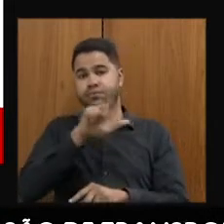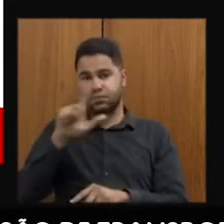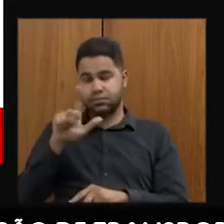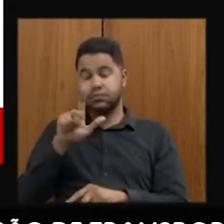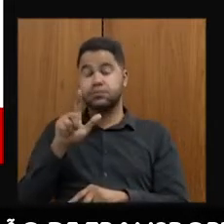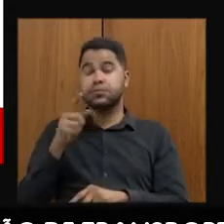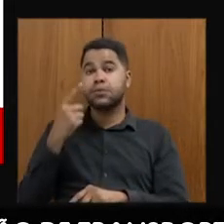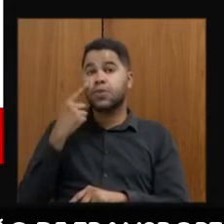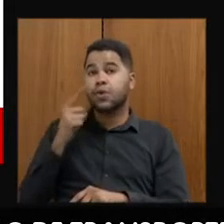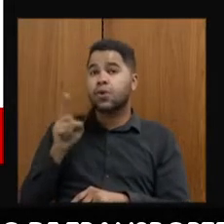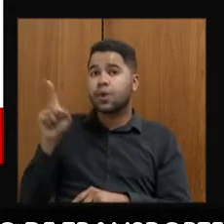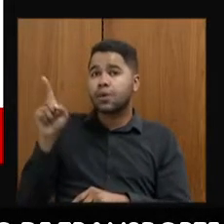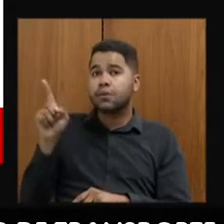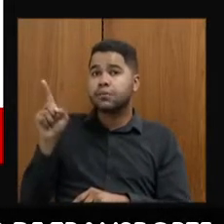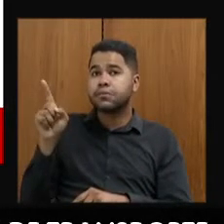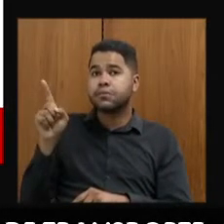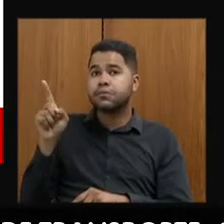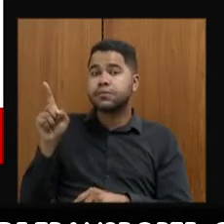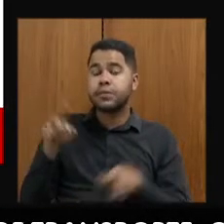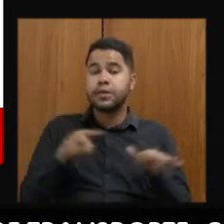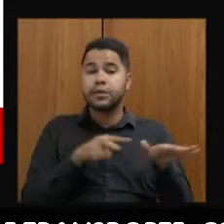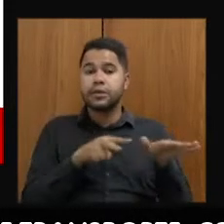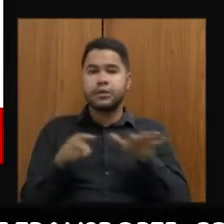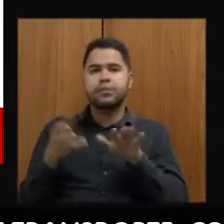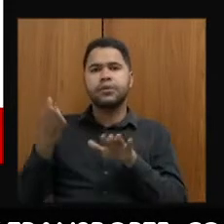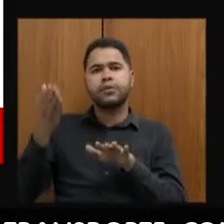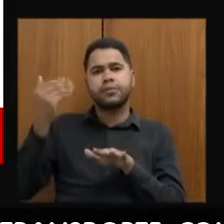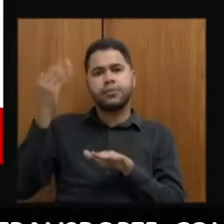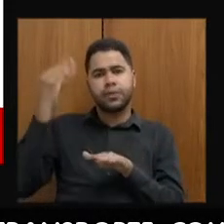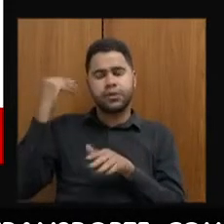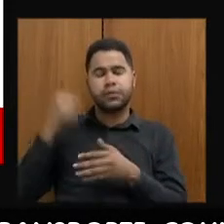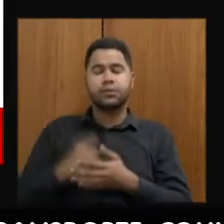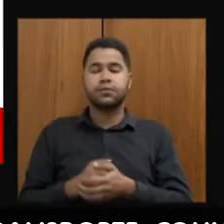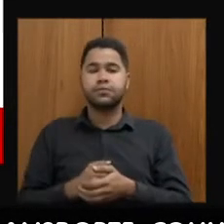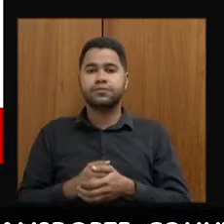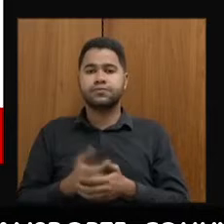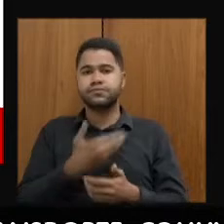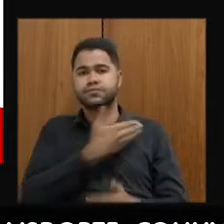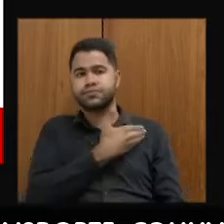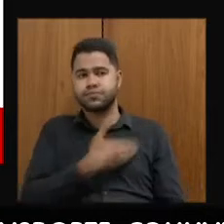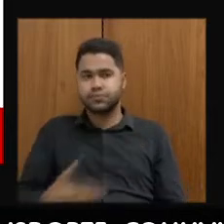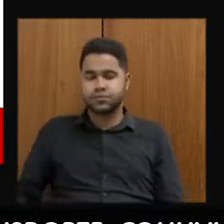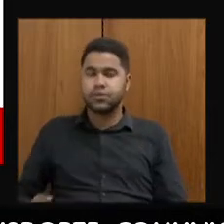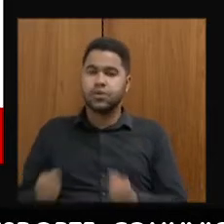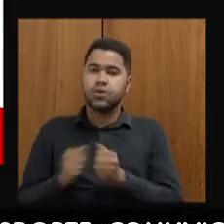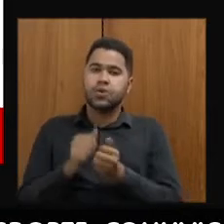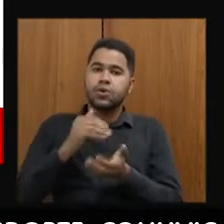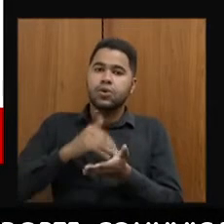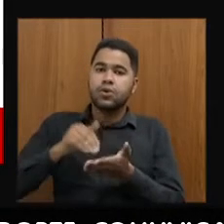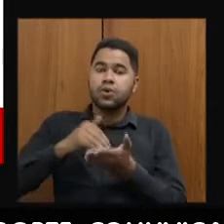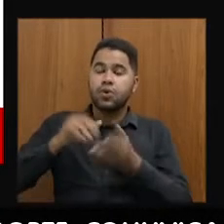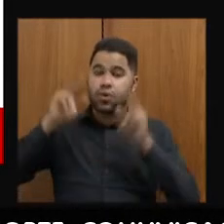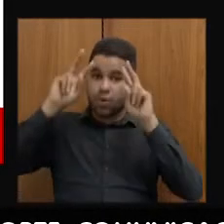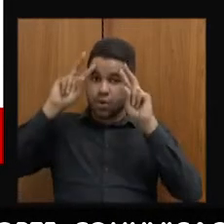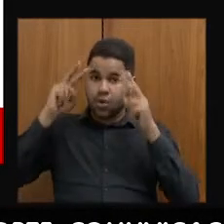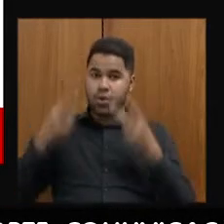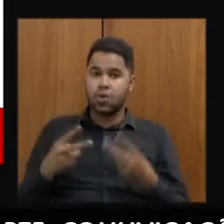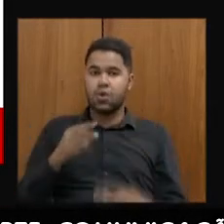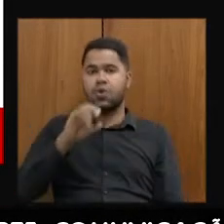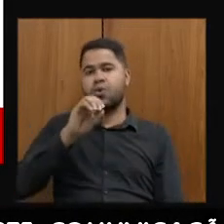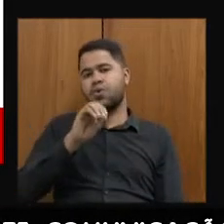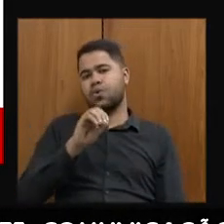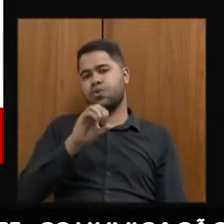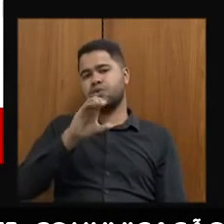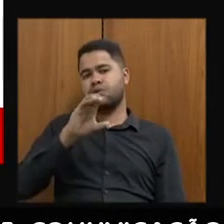chamarei a atenção da semana passada o estado e a nossa secretaria foram reconhecidos pela os